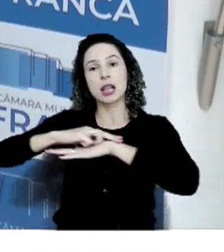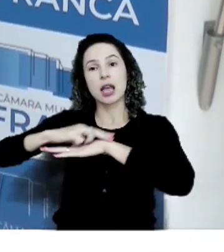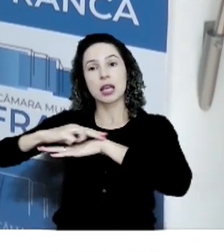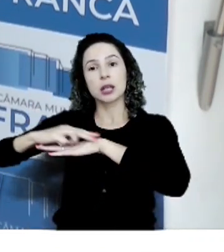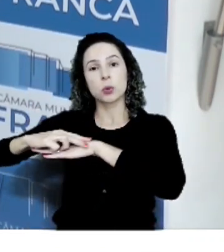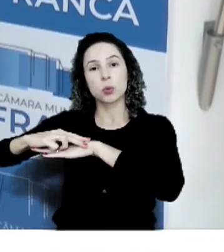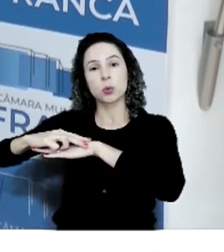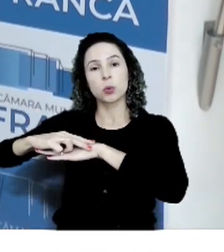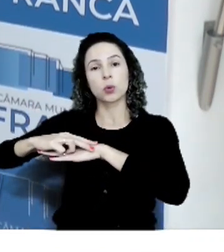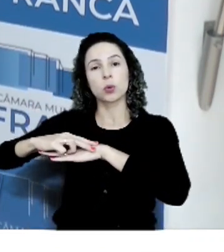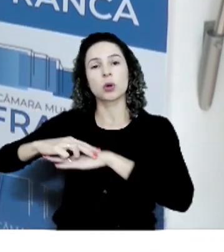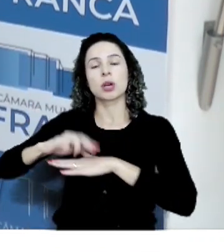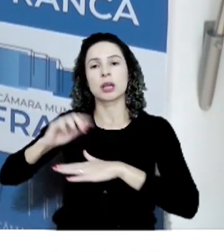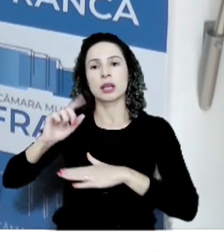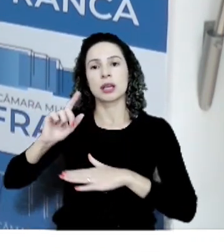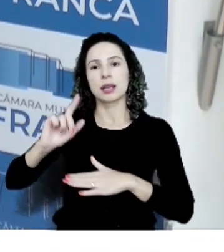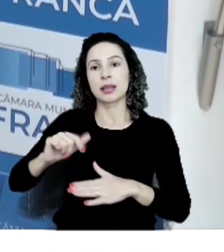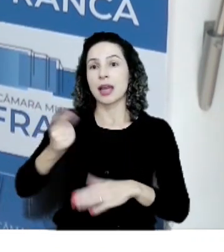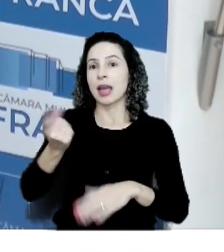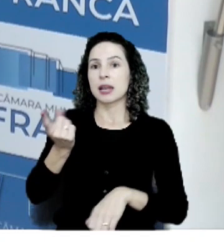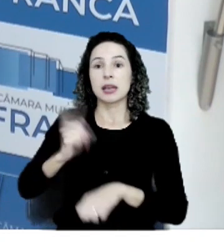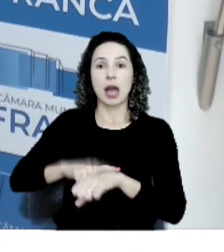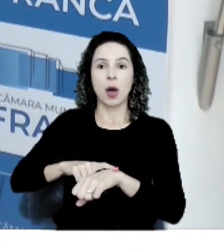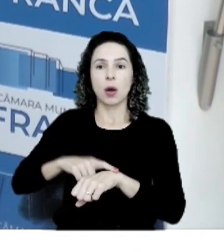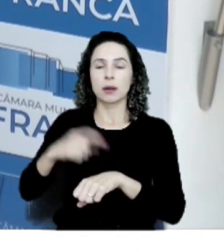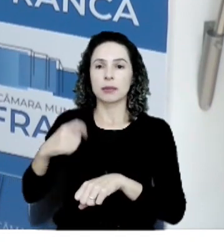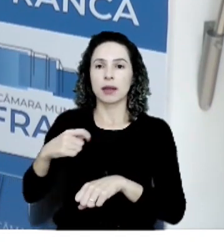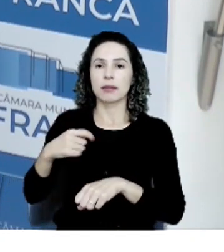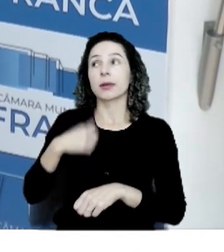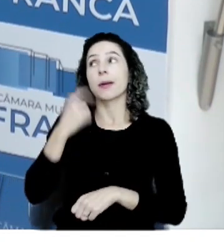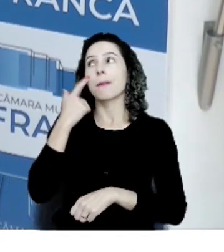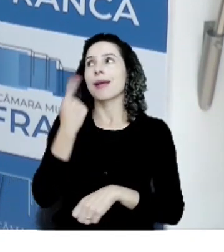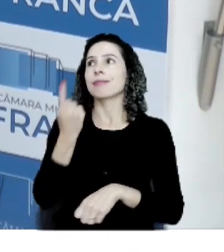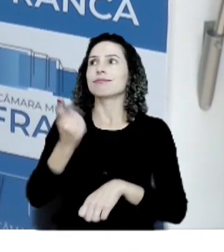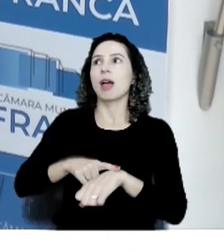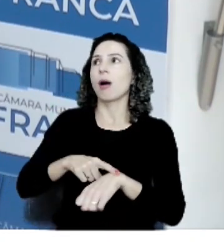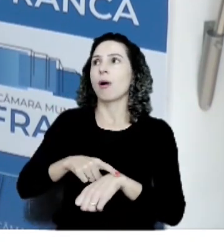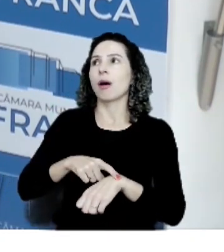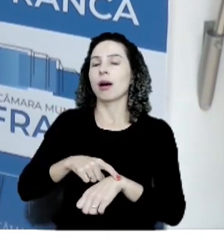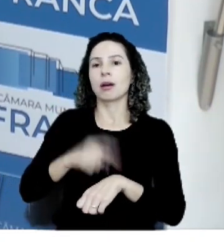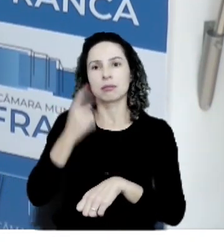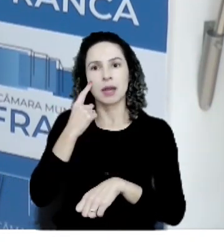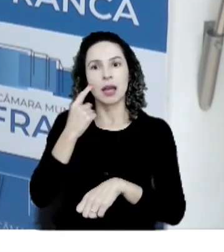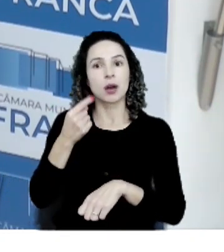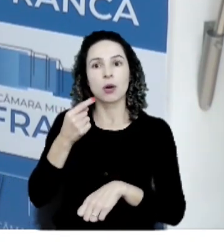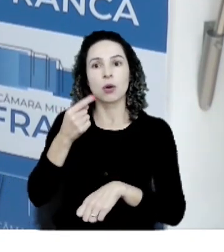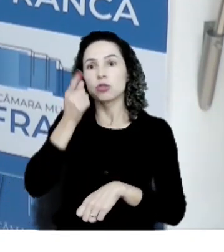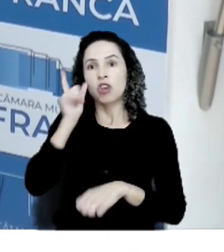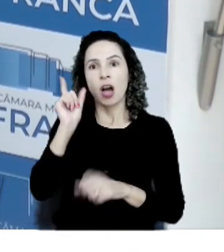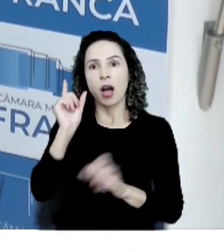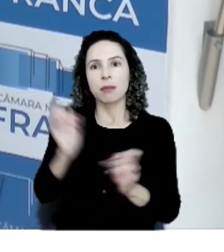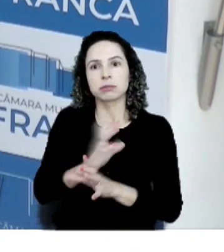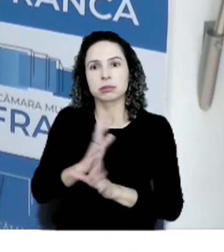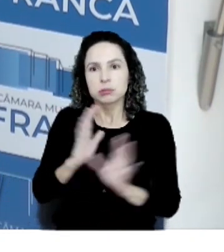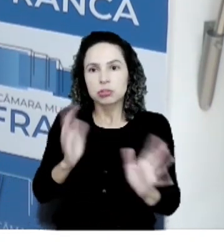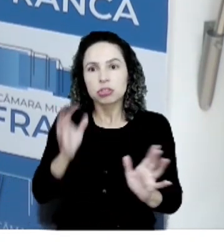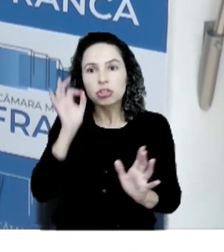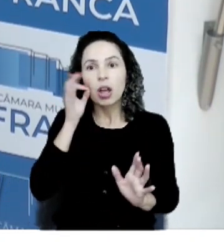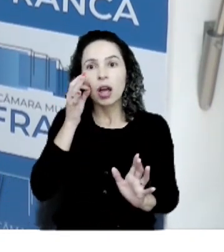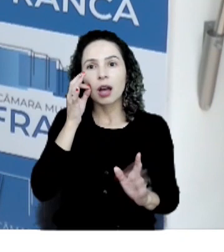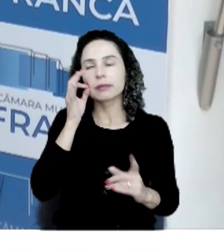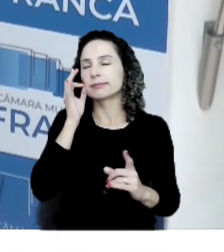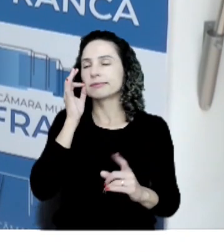que era de forma imediata. Quando eu penso imediato, é para ontem. Então,